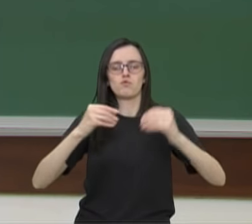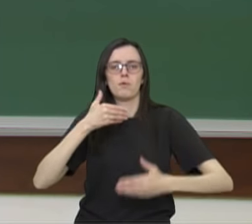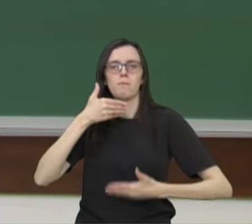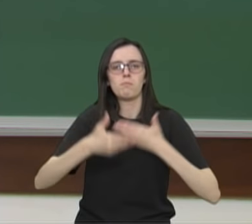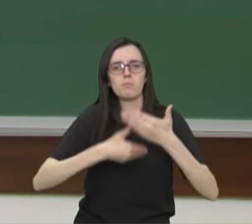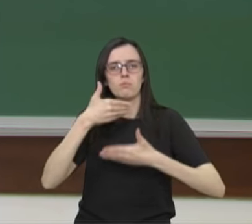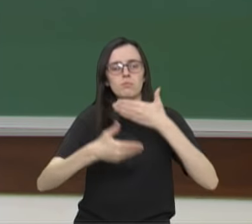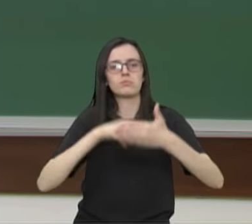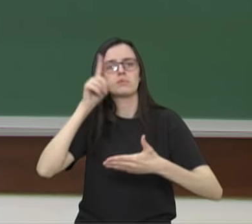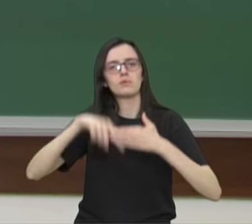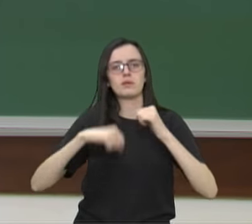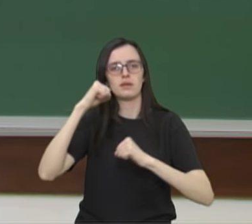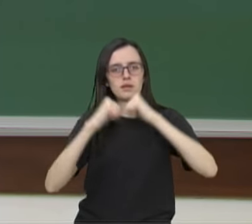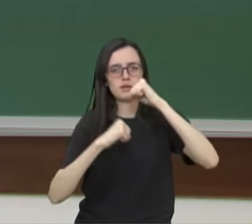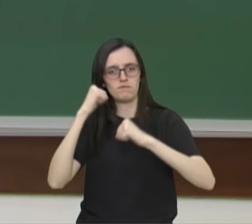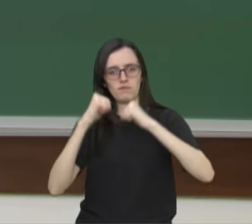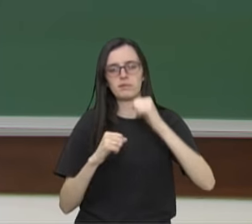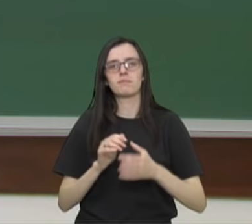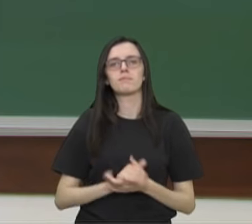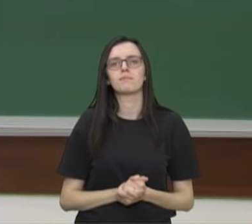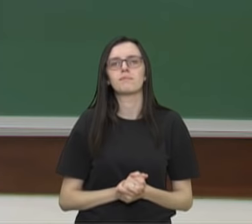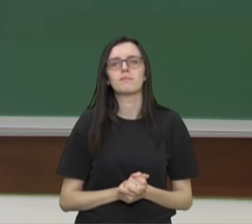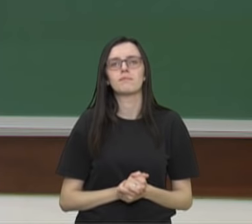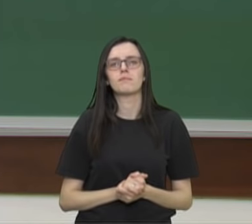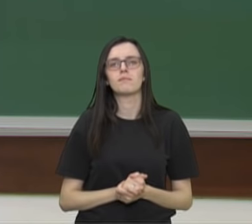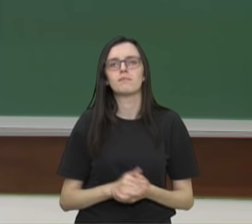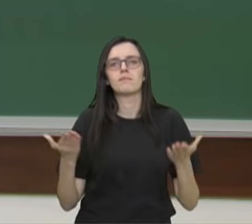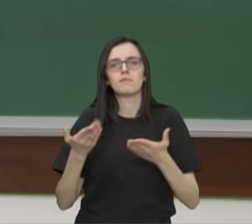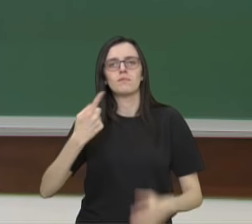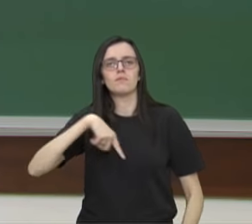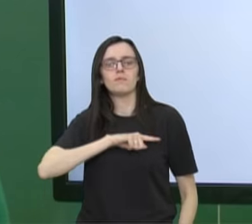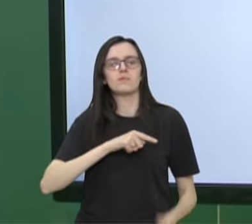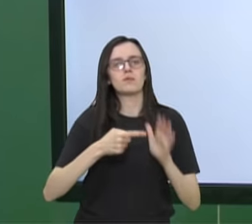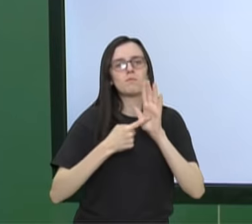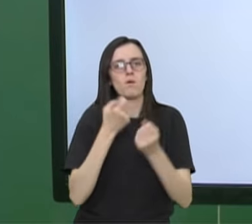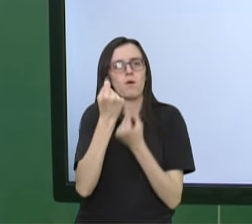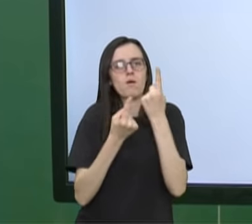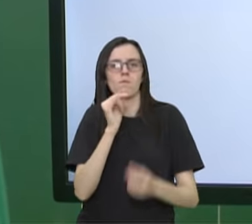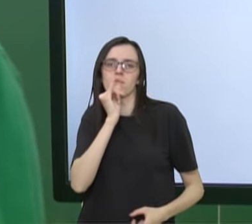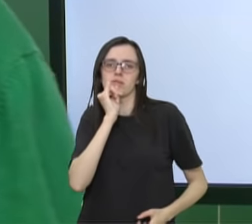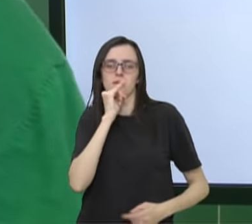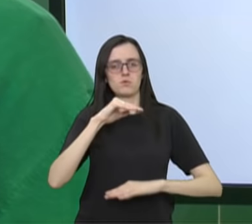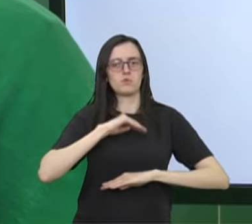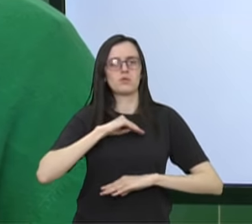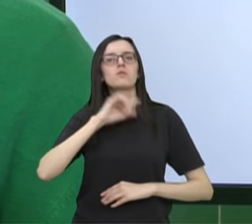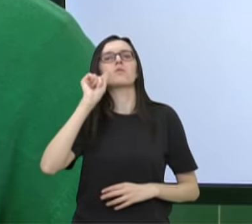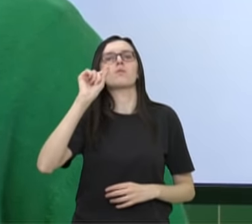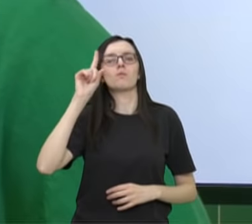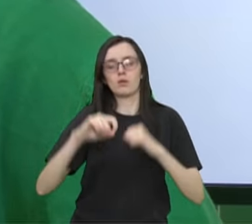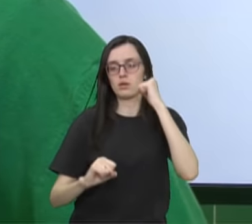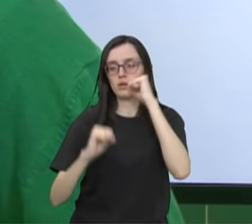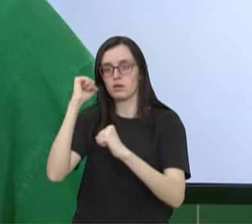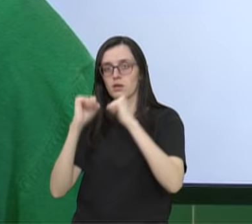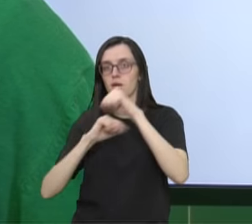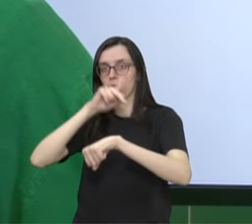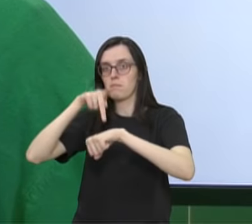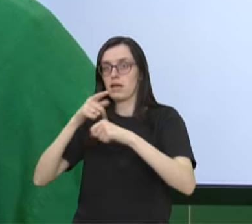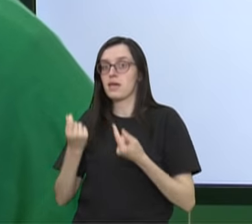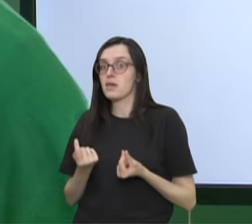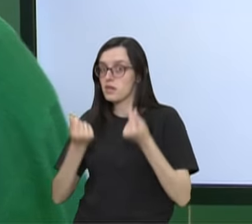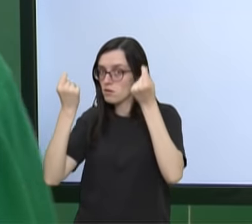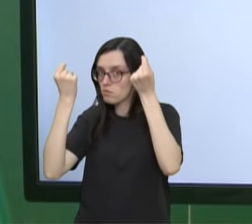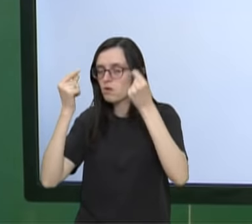processo de industrialização aqui nós vamos falar de alguns exemplos de casos de industrialização de países